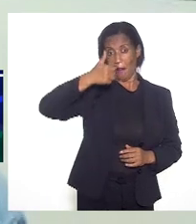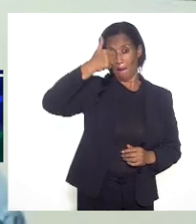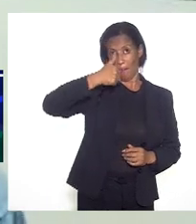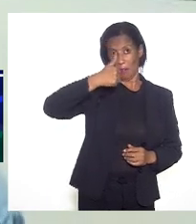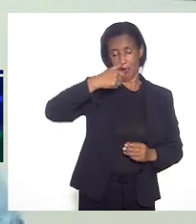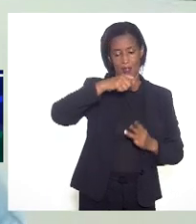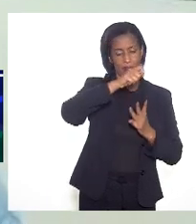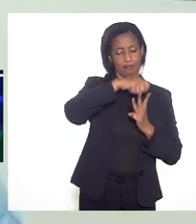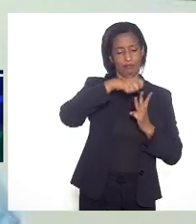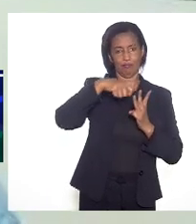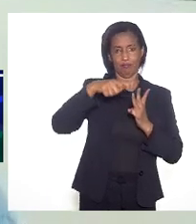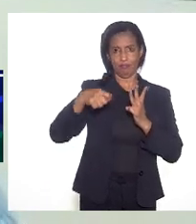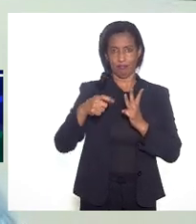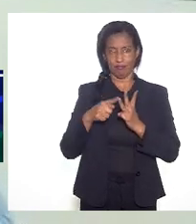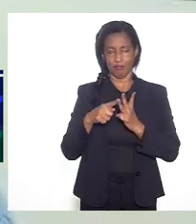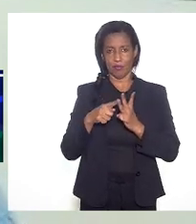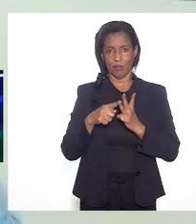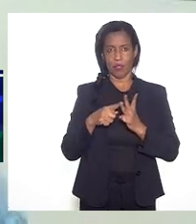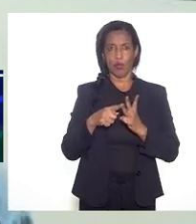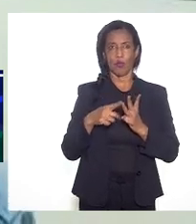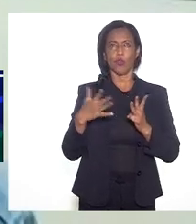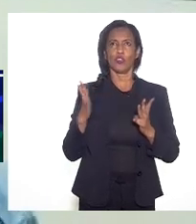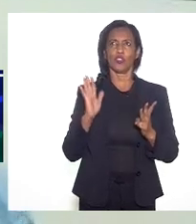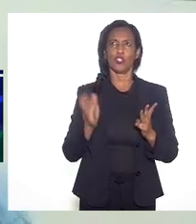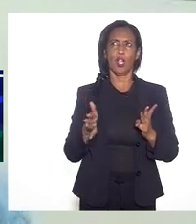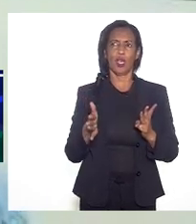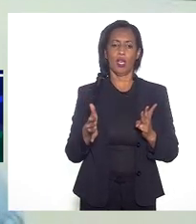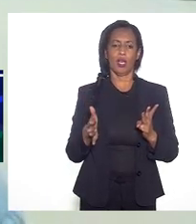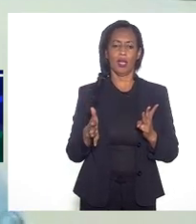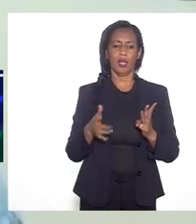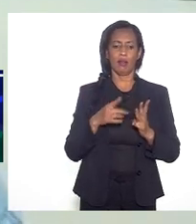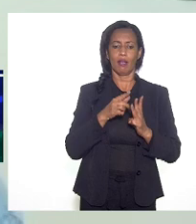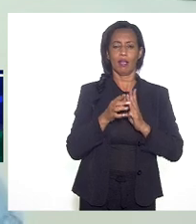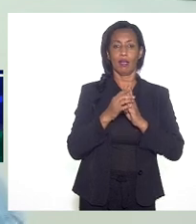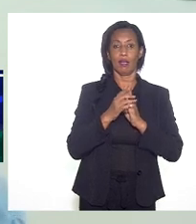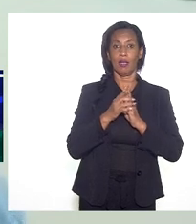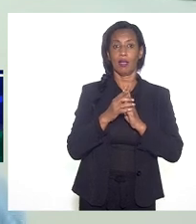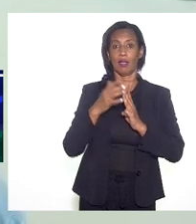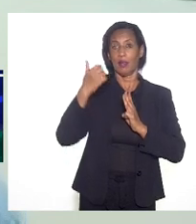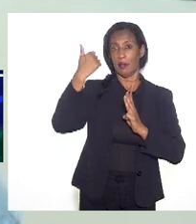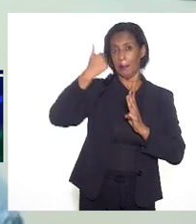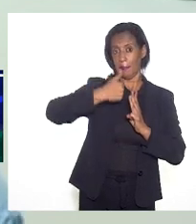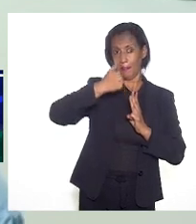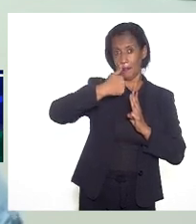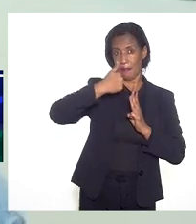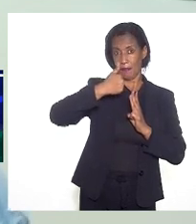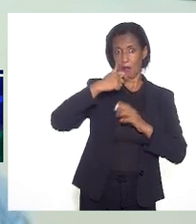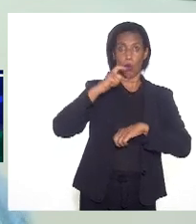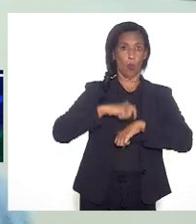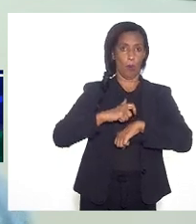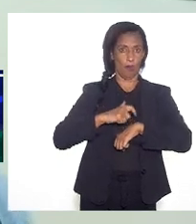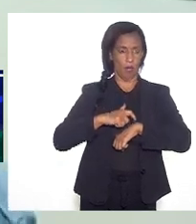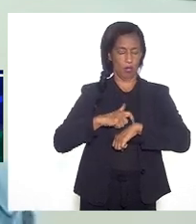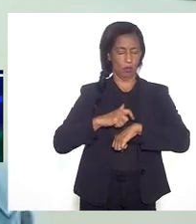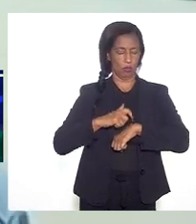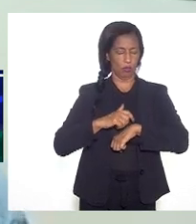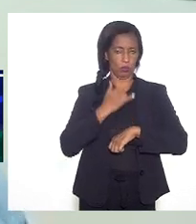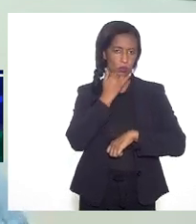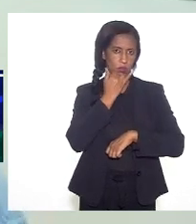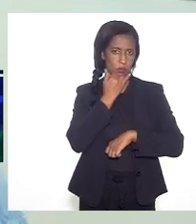trimestre foram atendidas... Primeiro trimestre, não. No primeiro momento, foram